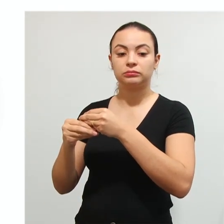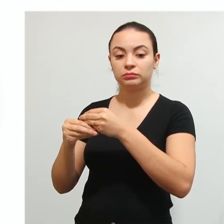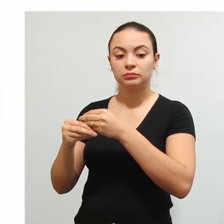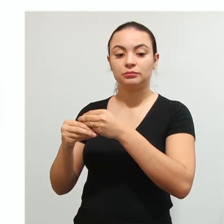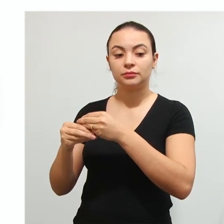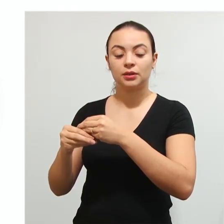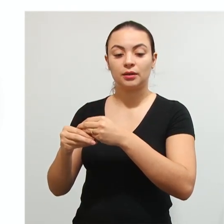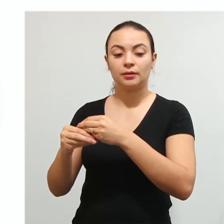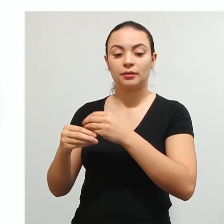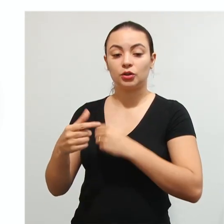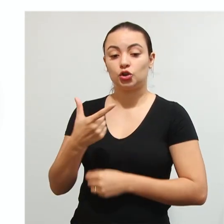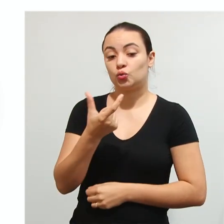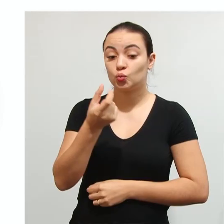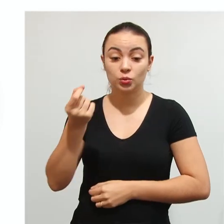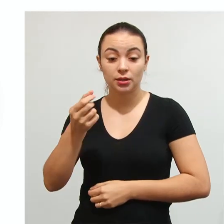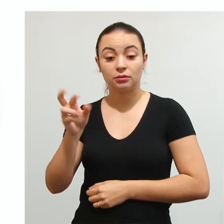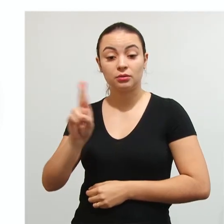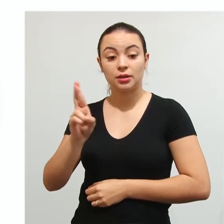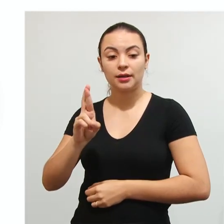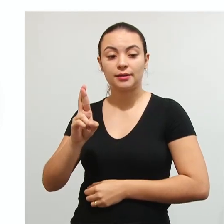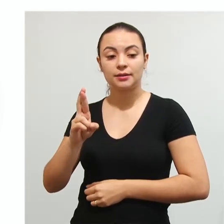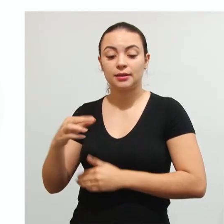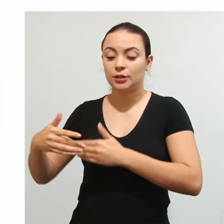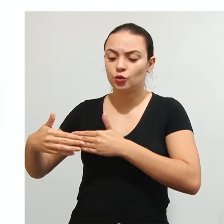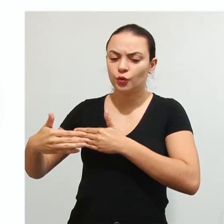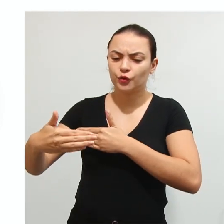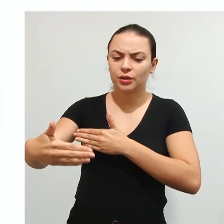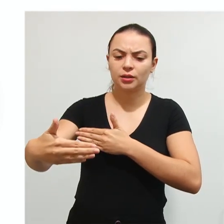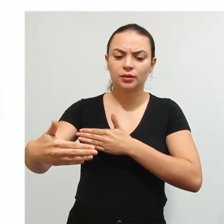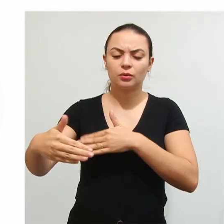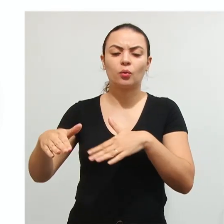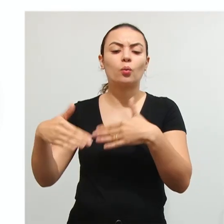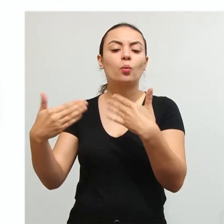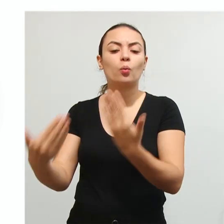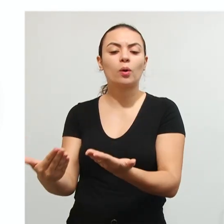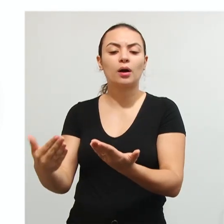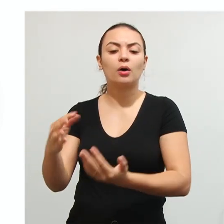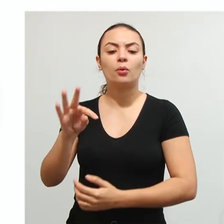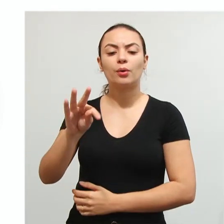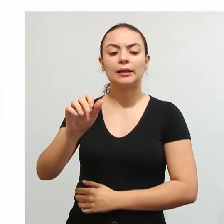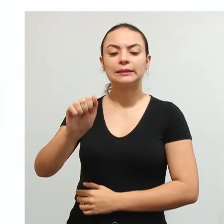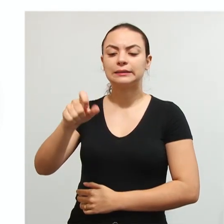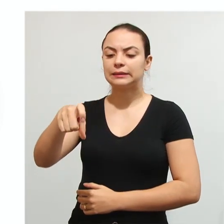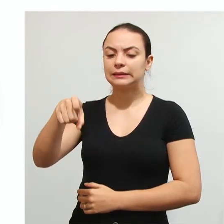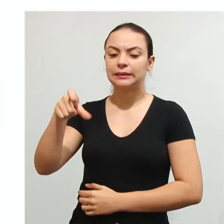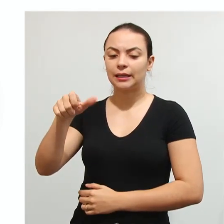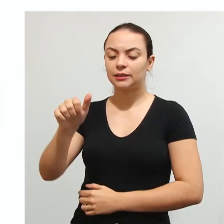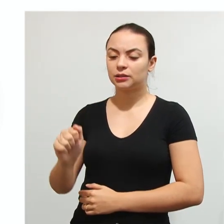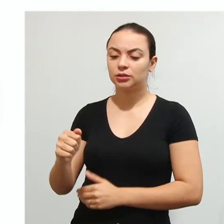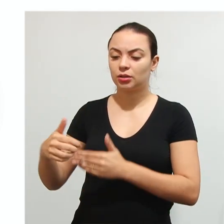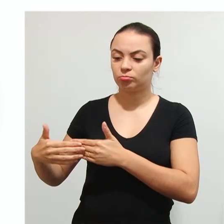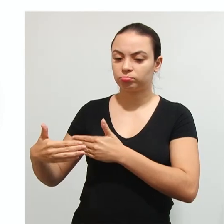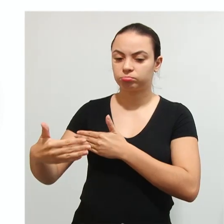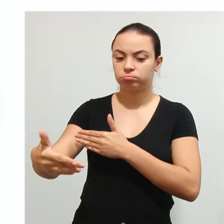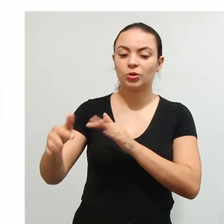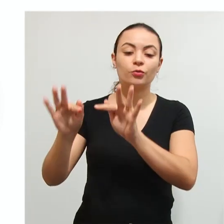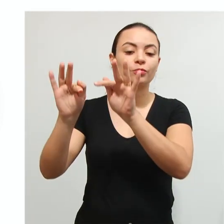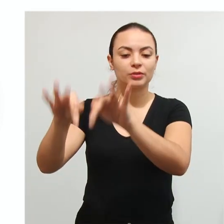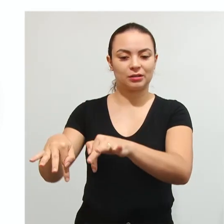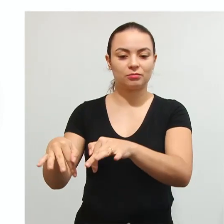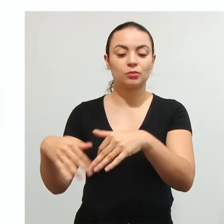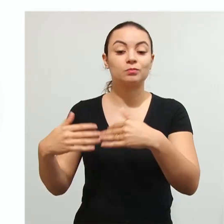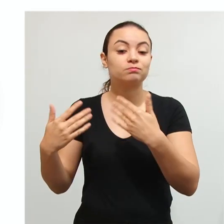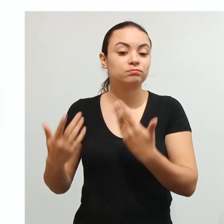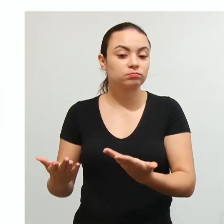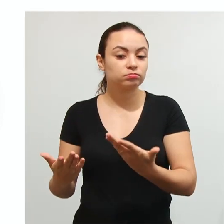um empréstimo no término do contrato Então olha só ele vai sair do banco com r$ 2.000 só que na hora